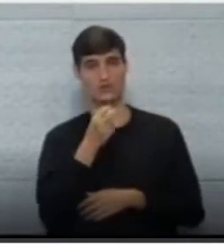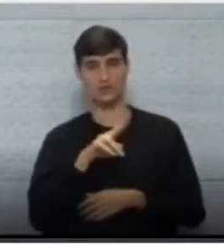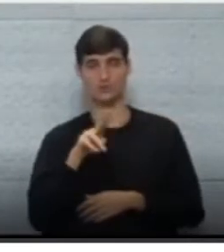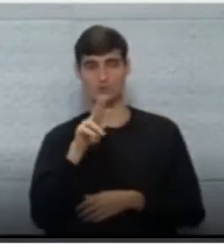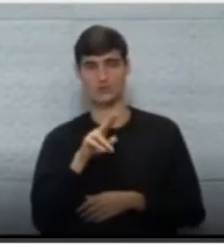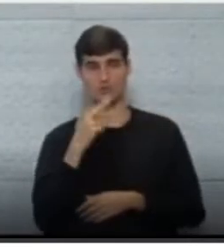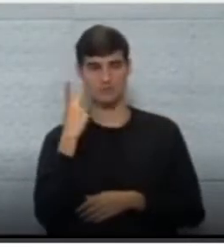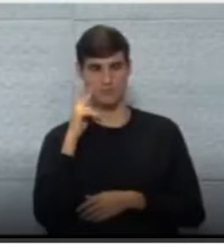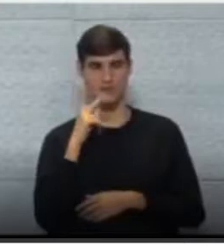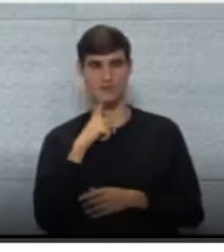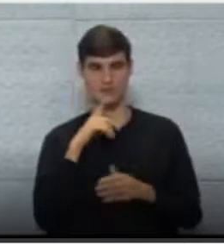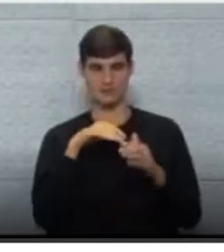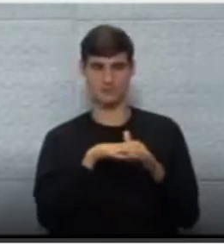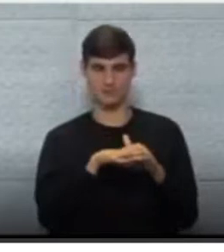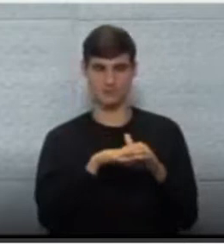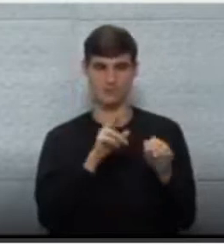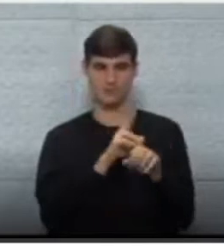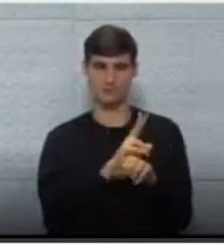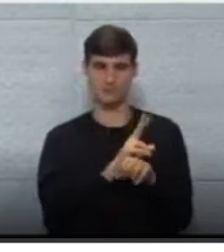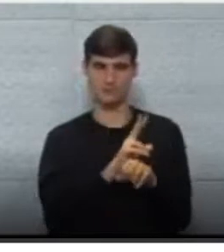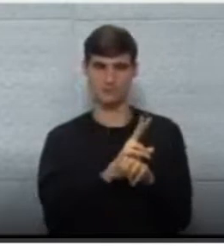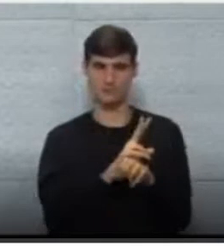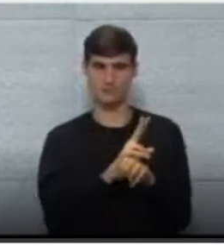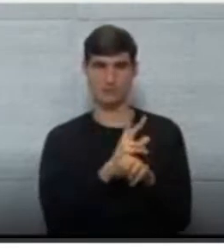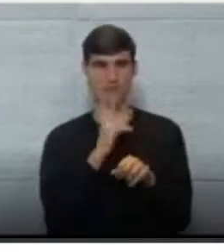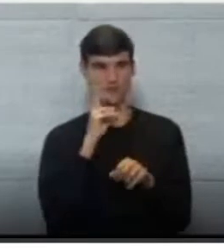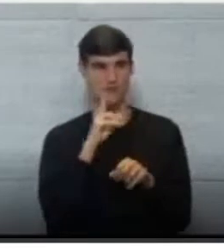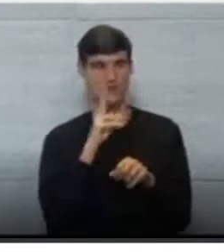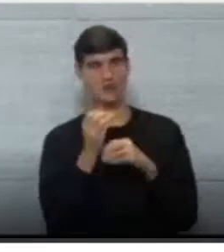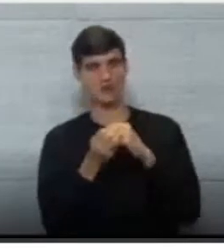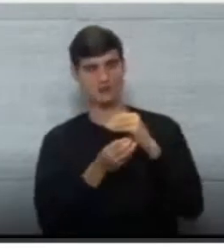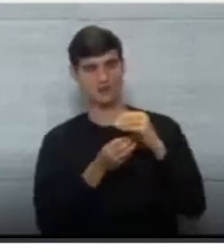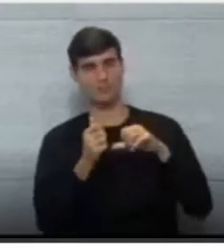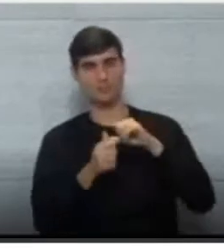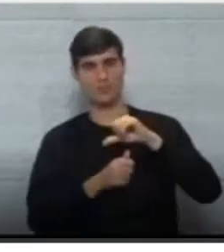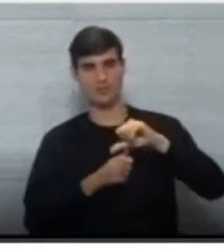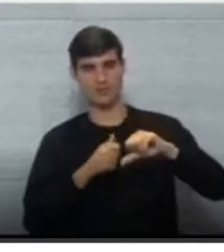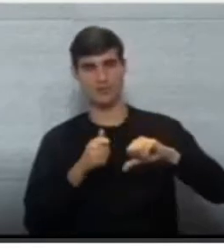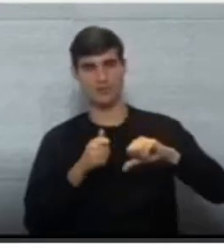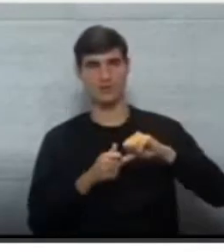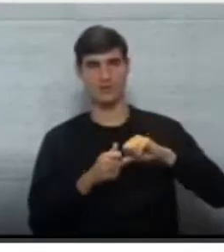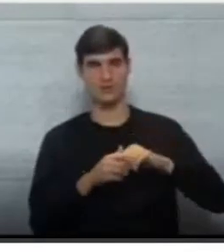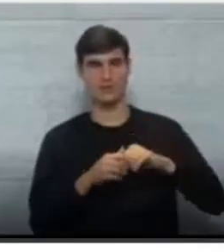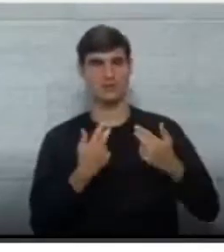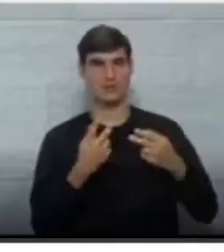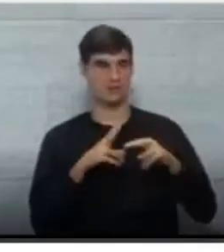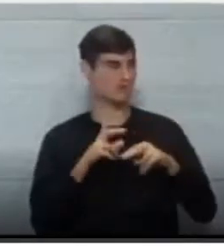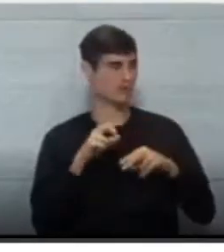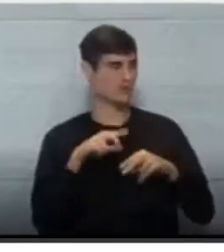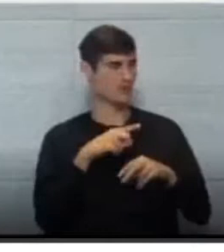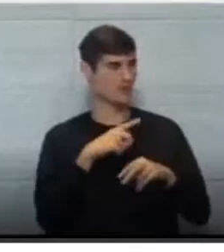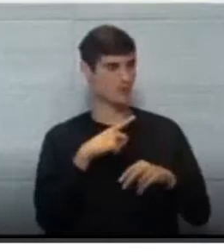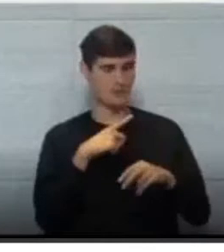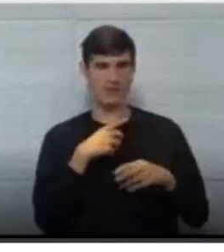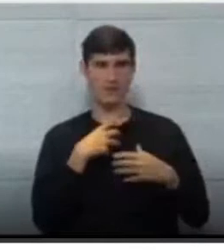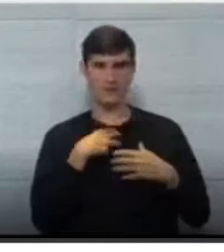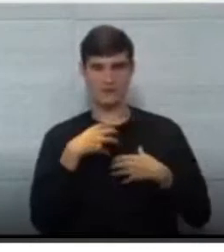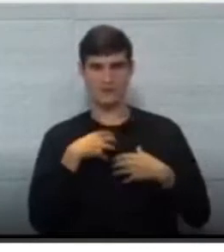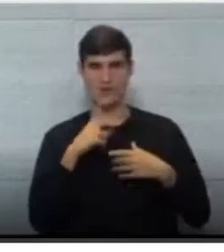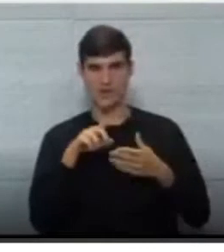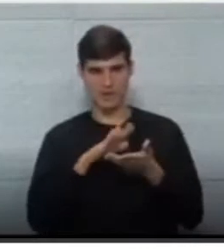de incubação no mínimo para ver o resultado de coagulação. Tá? Então, esse procedimento vai permitir que a gente